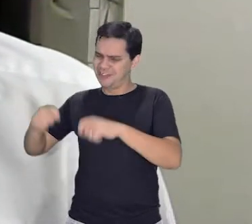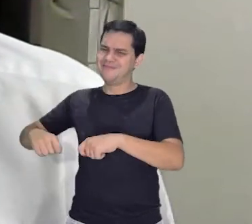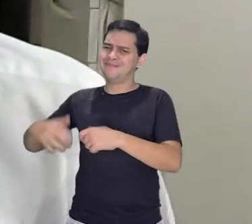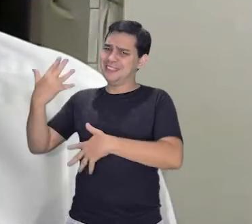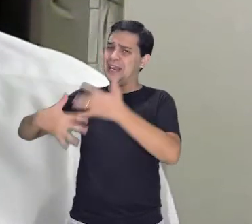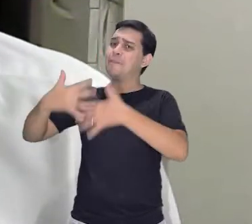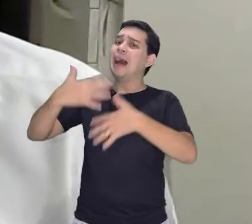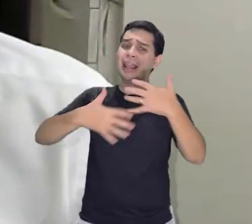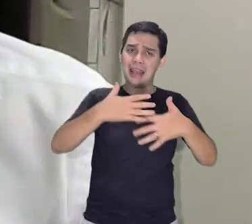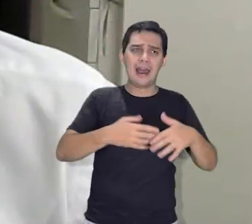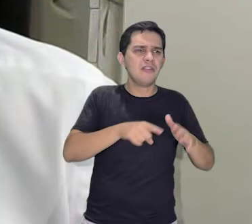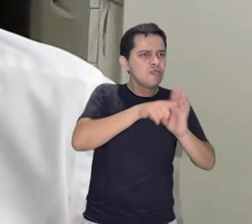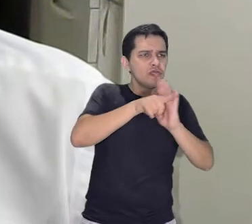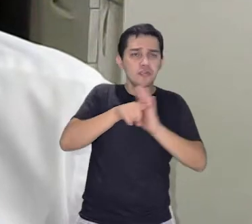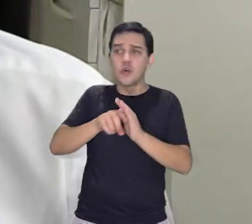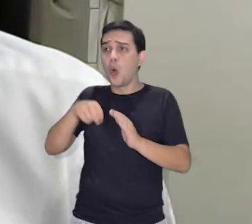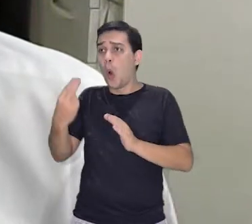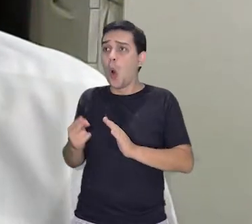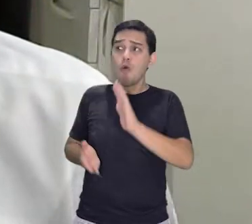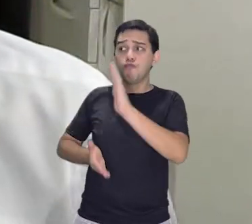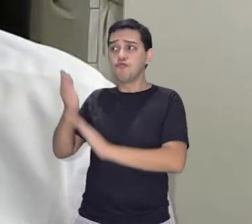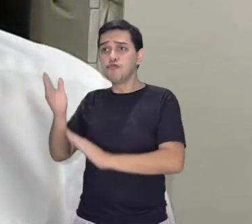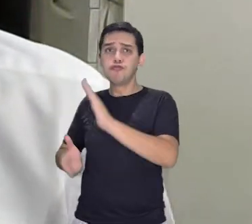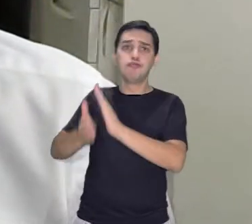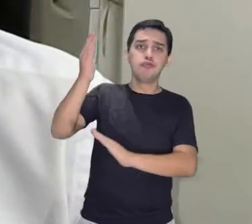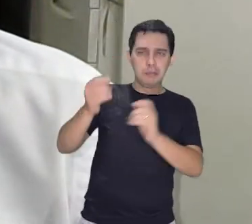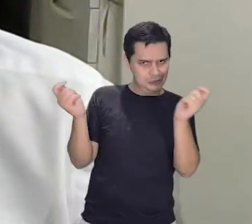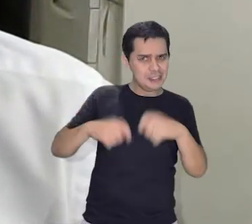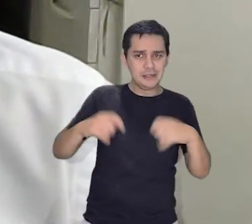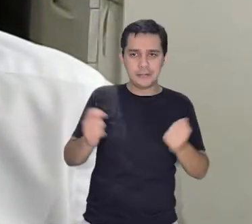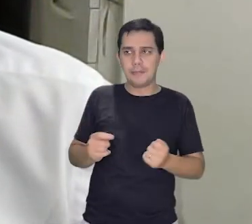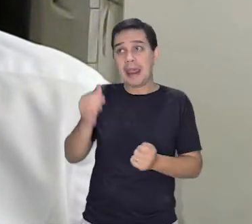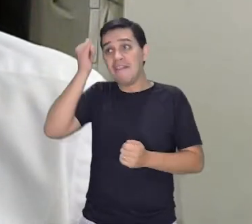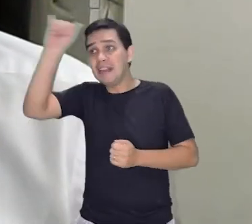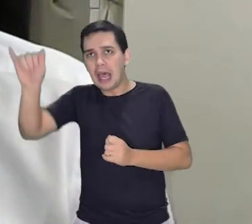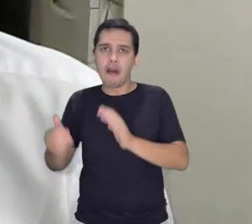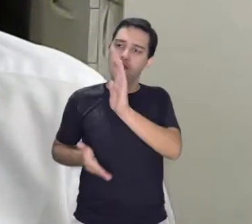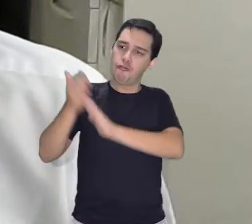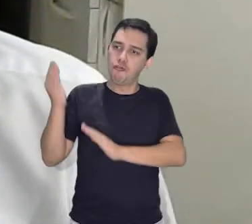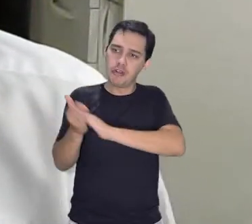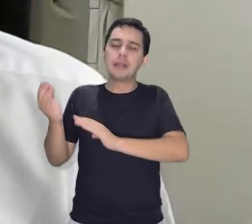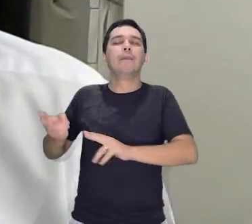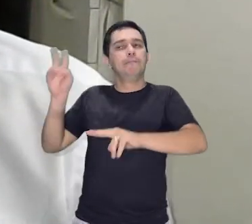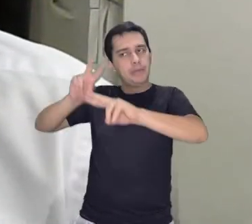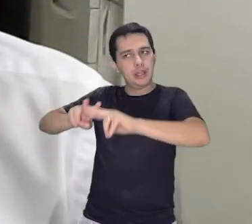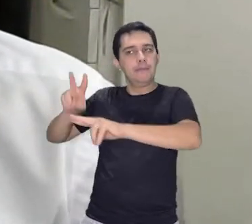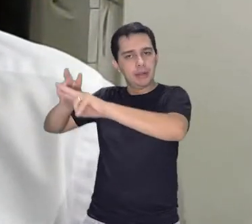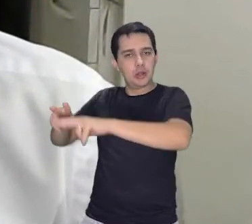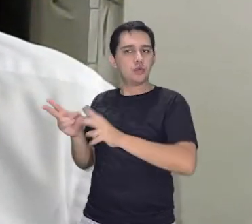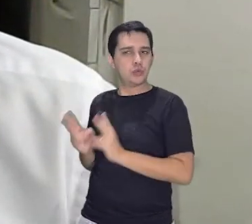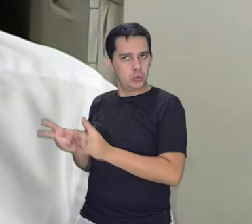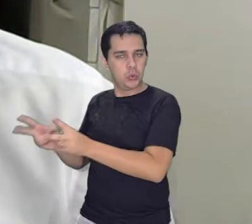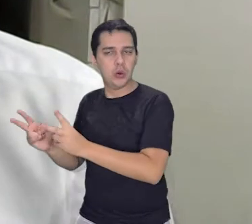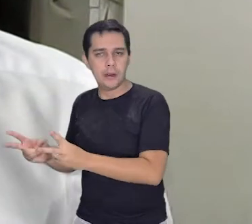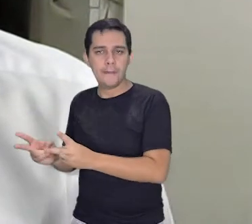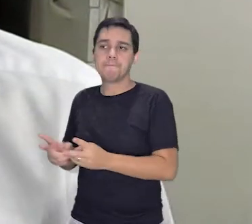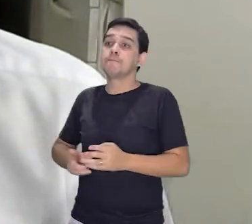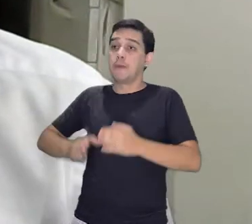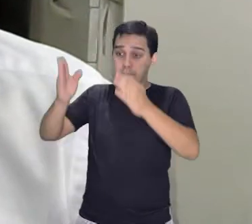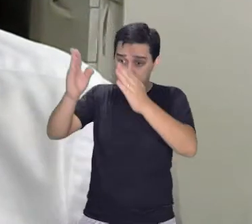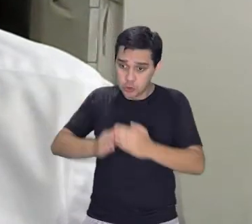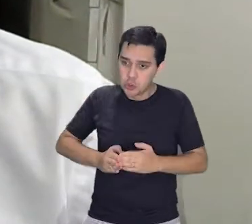própria aplicação da lei penal, para evitar uma fuga ou algo relacionado a isso. Então, a prisão decretada